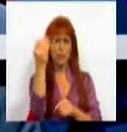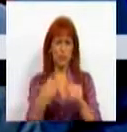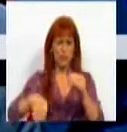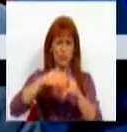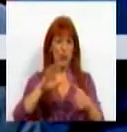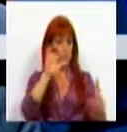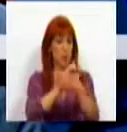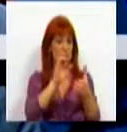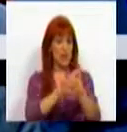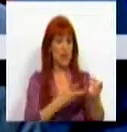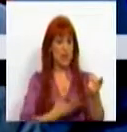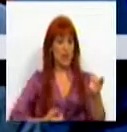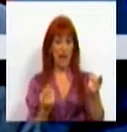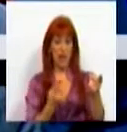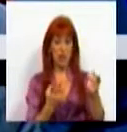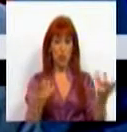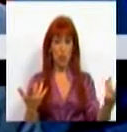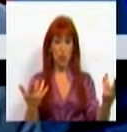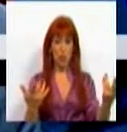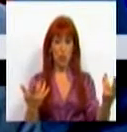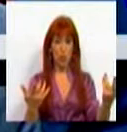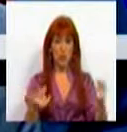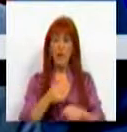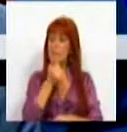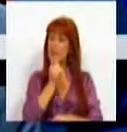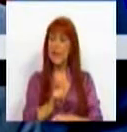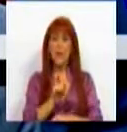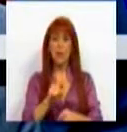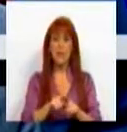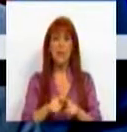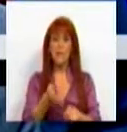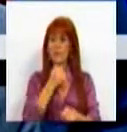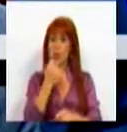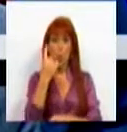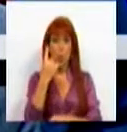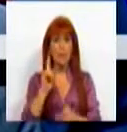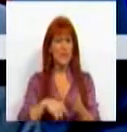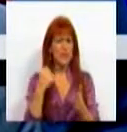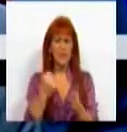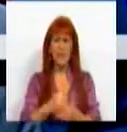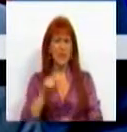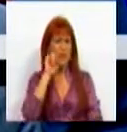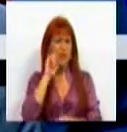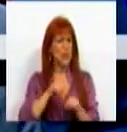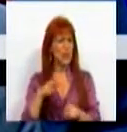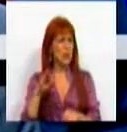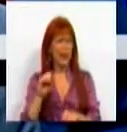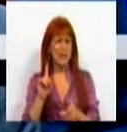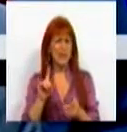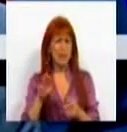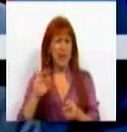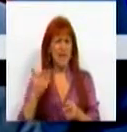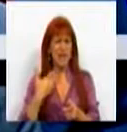10% dos casais desempregados. Medida esta que foi uma medida sempre defendida pelo Partido